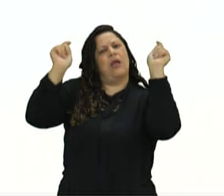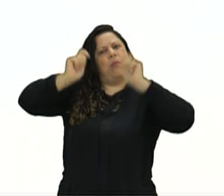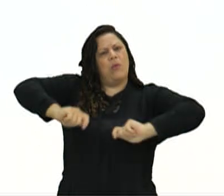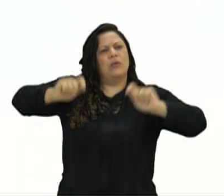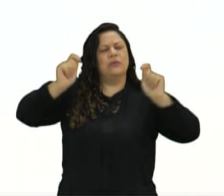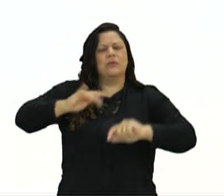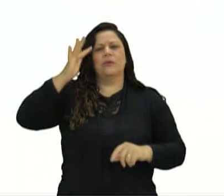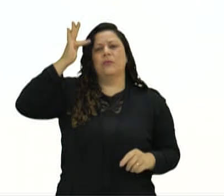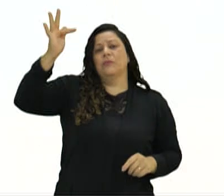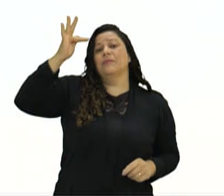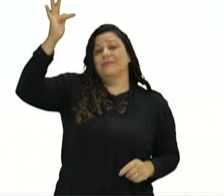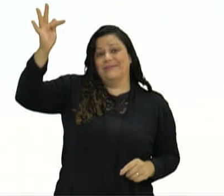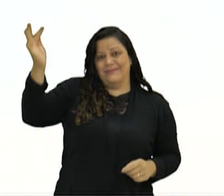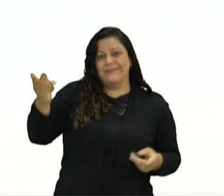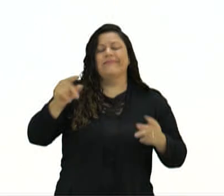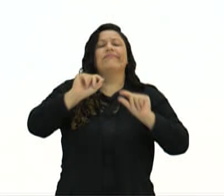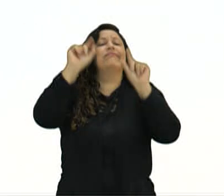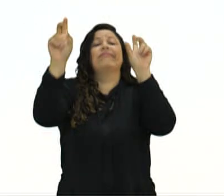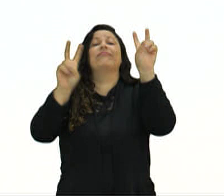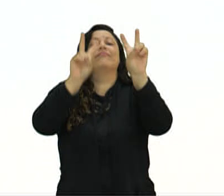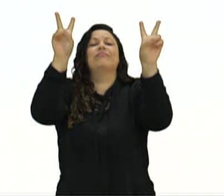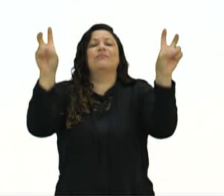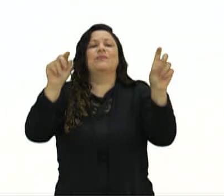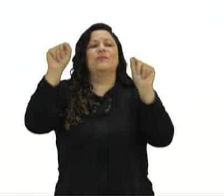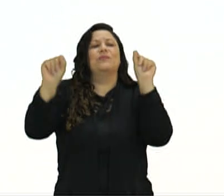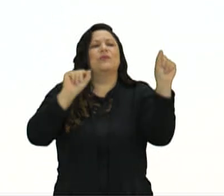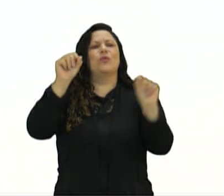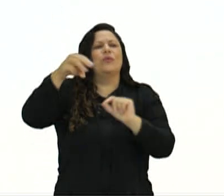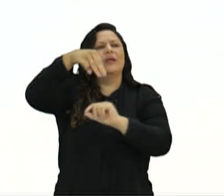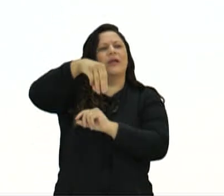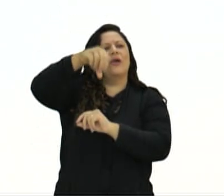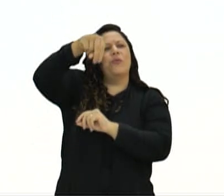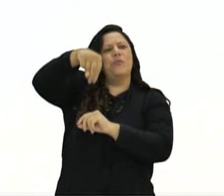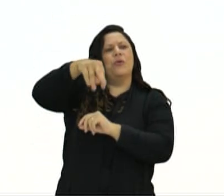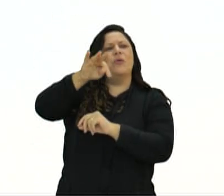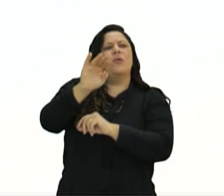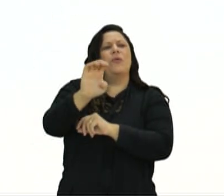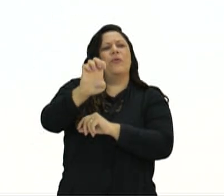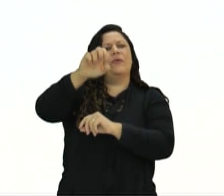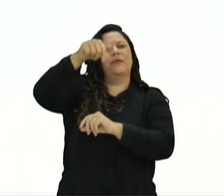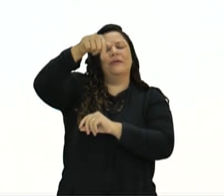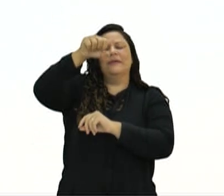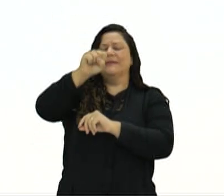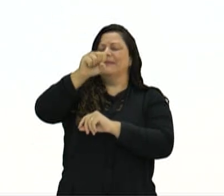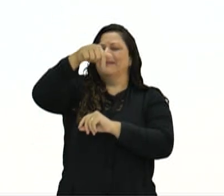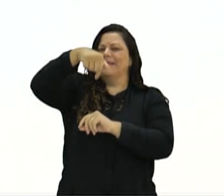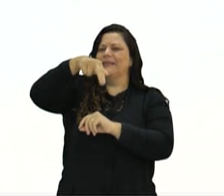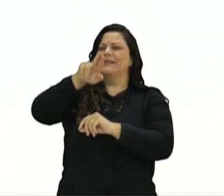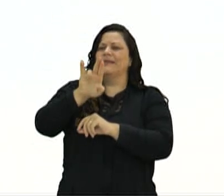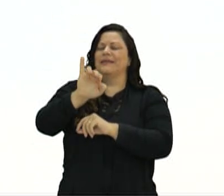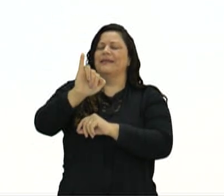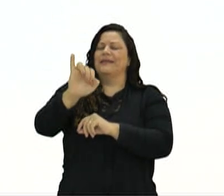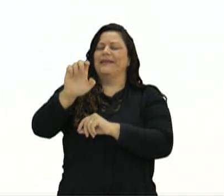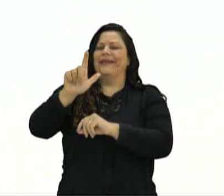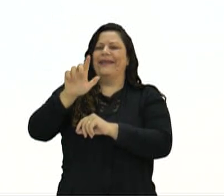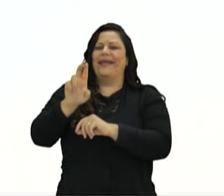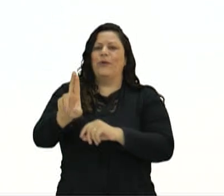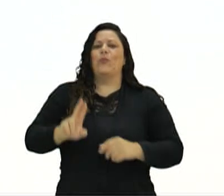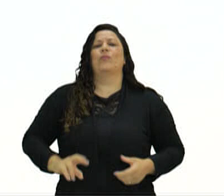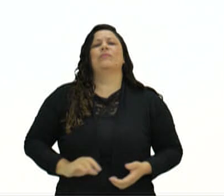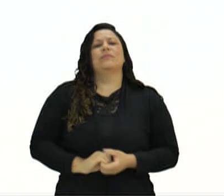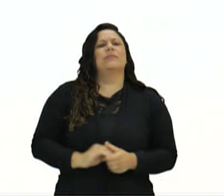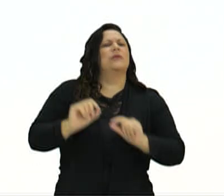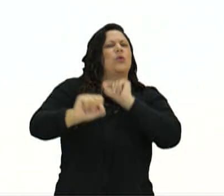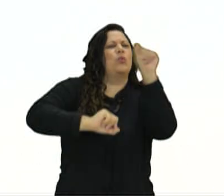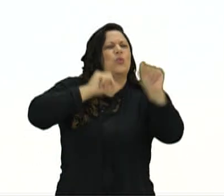ao filósofo Montesquieu? Alternativa A: uma vez que estamos o tempo inteiro numa situação de guerra de